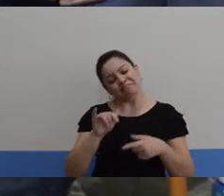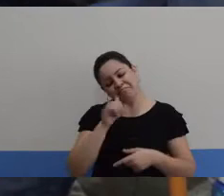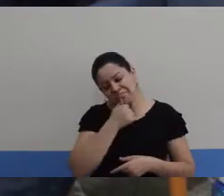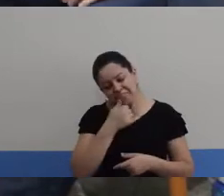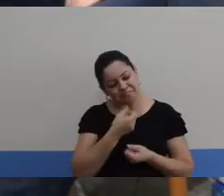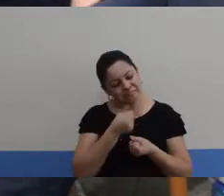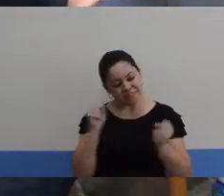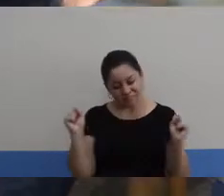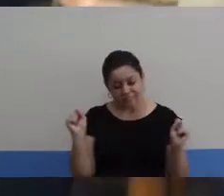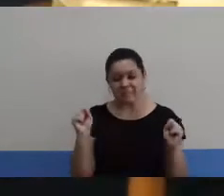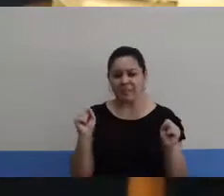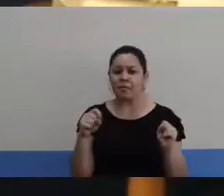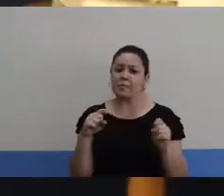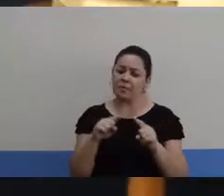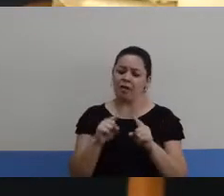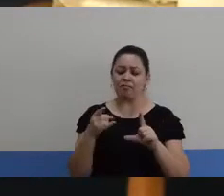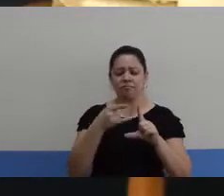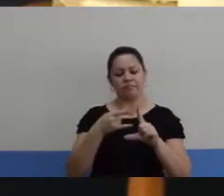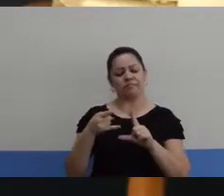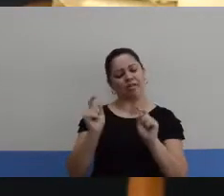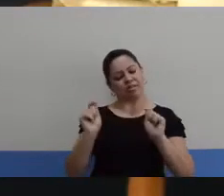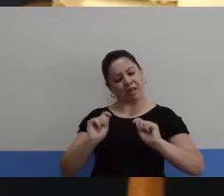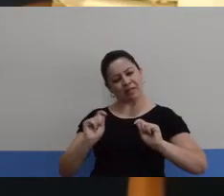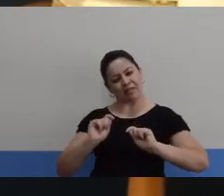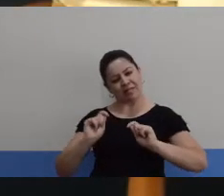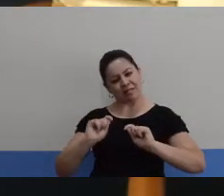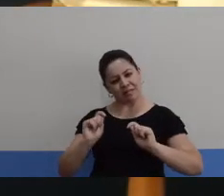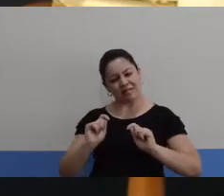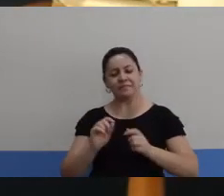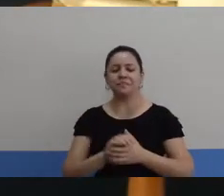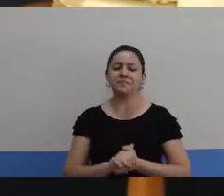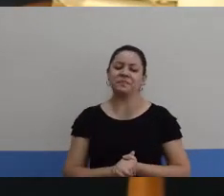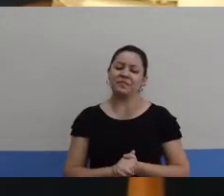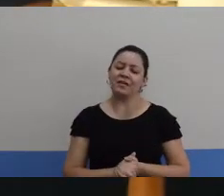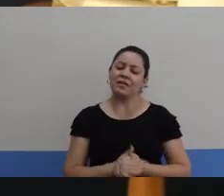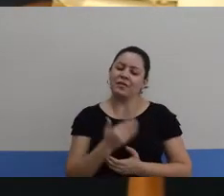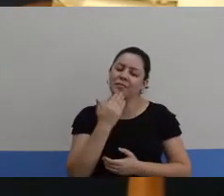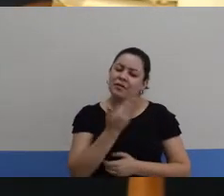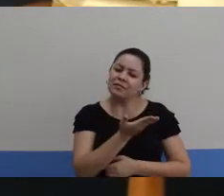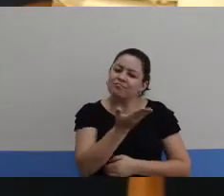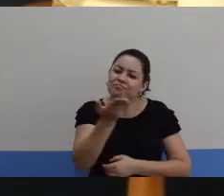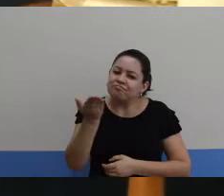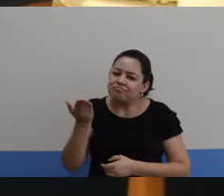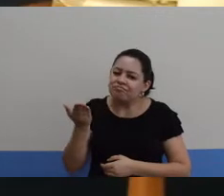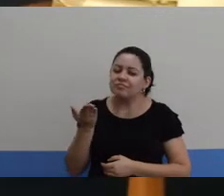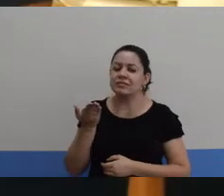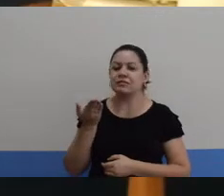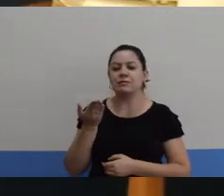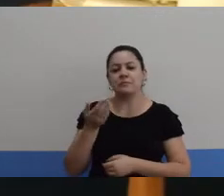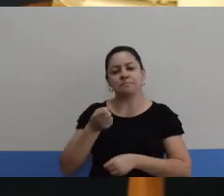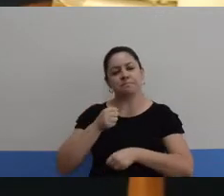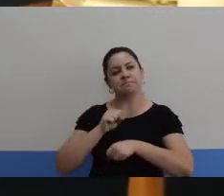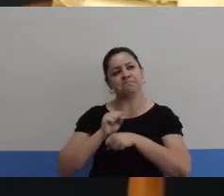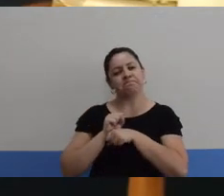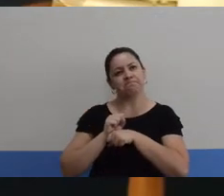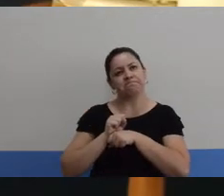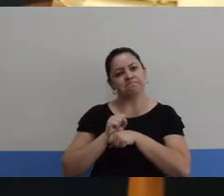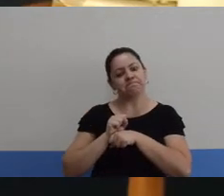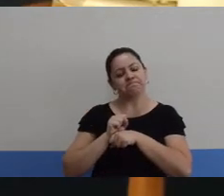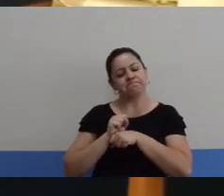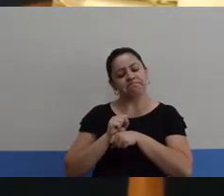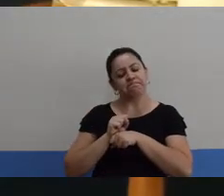vamos trabalhar com aquilo que nos é oferecido, Eu peço, então, que você, nesse momento, vamos dar uma